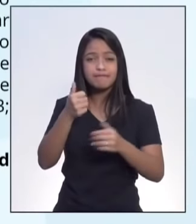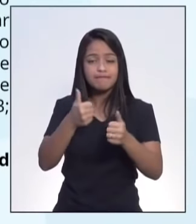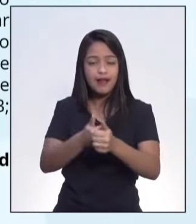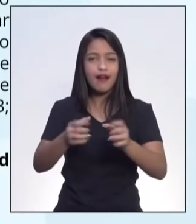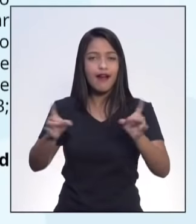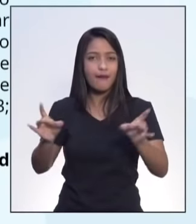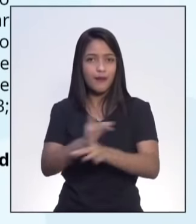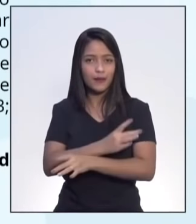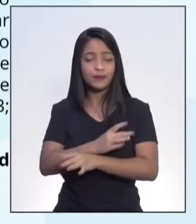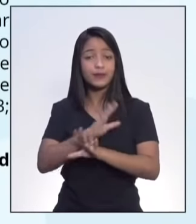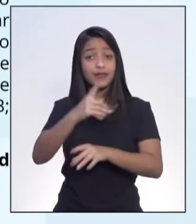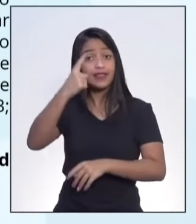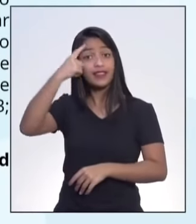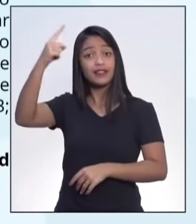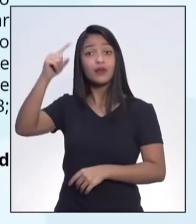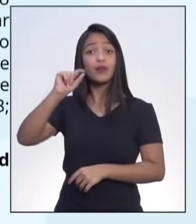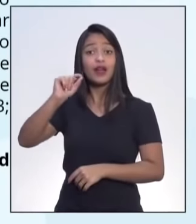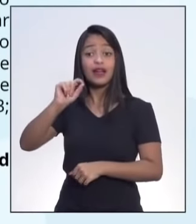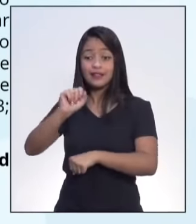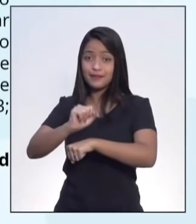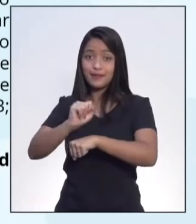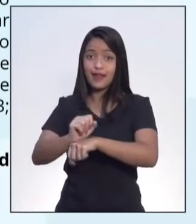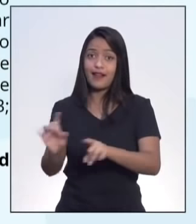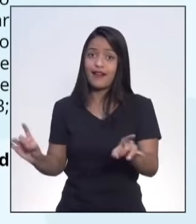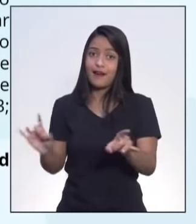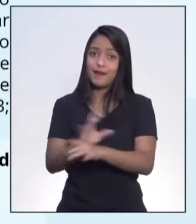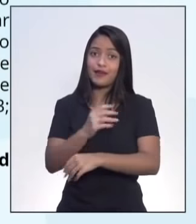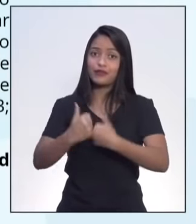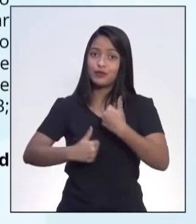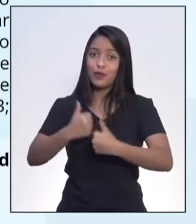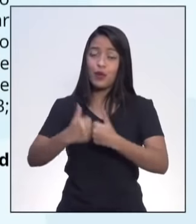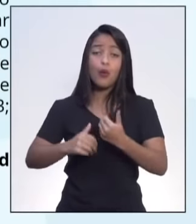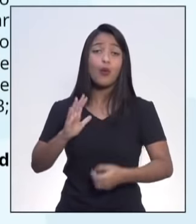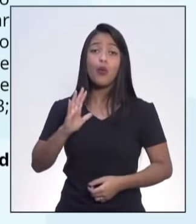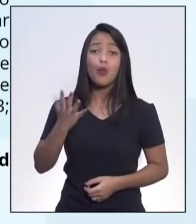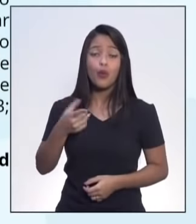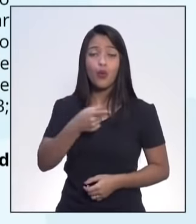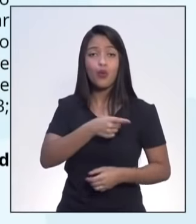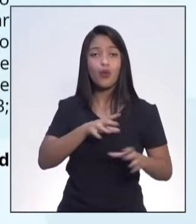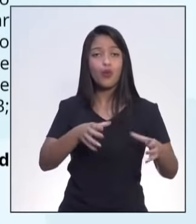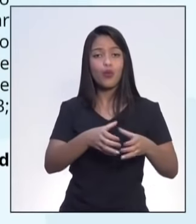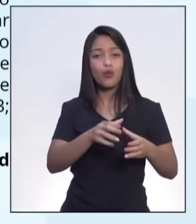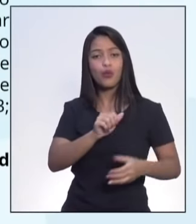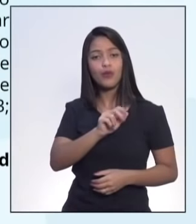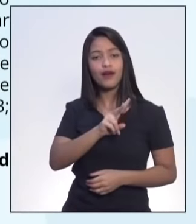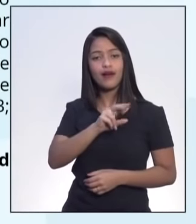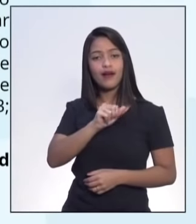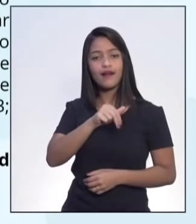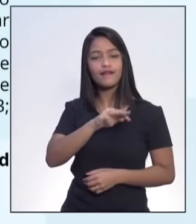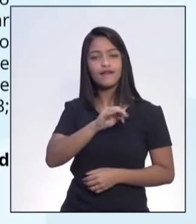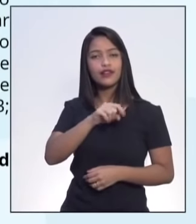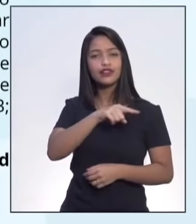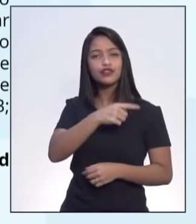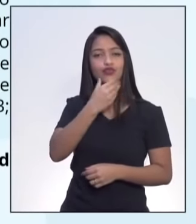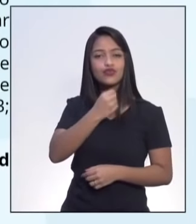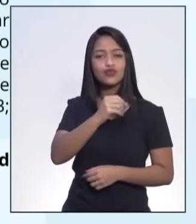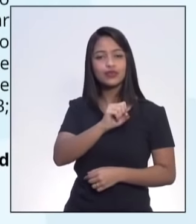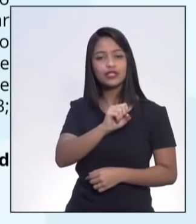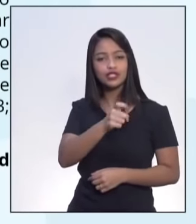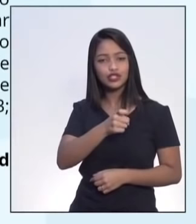lembra do filósofo? O jogo só acaba quando termina? E o Avante, pelo Xande, rouba a bola logo na saída de